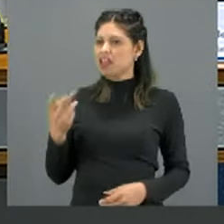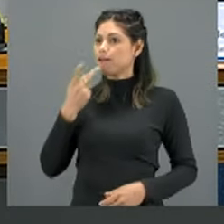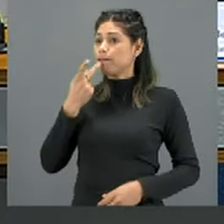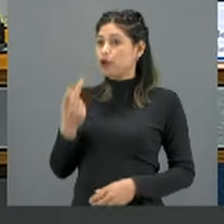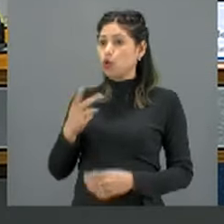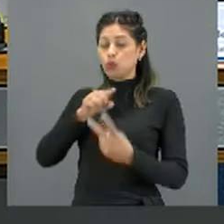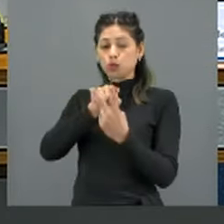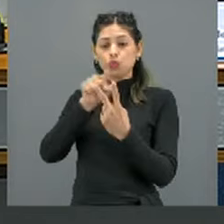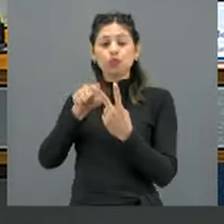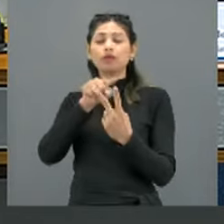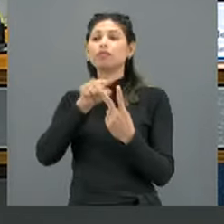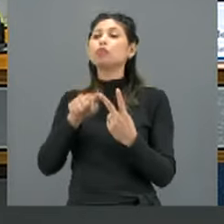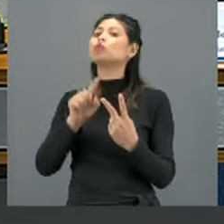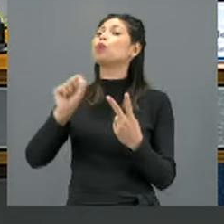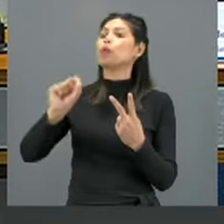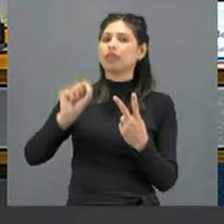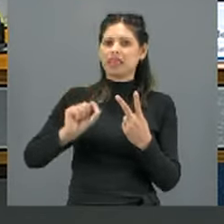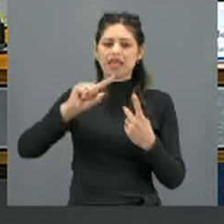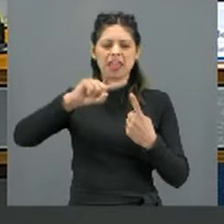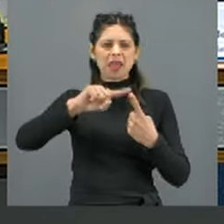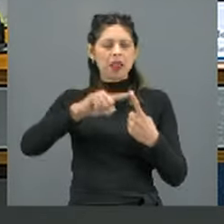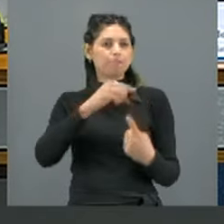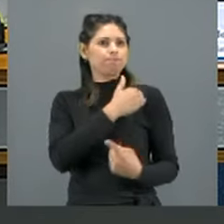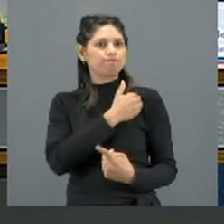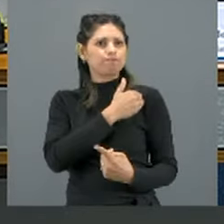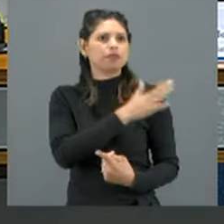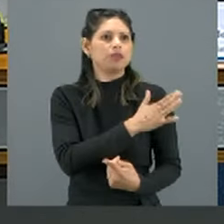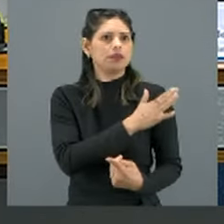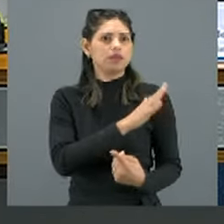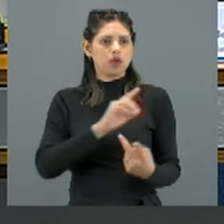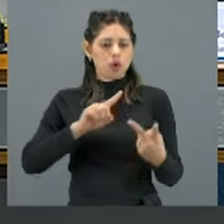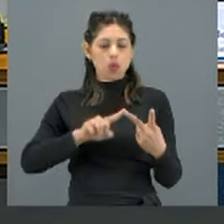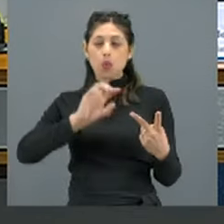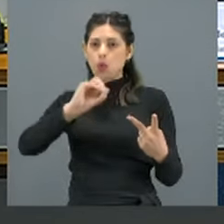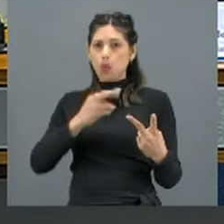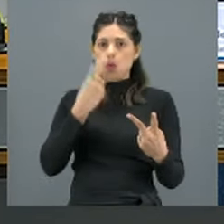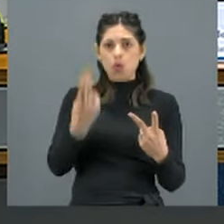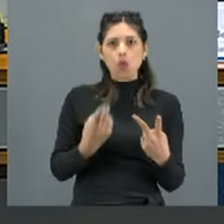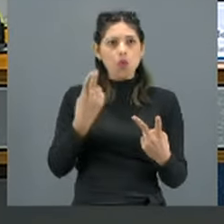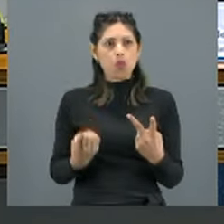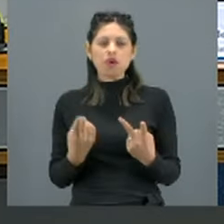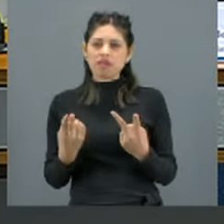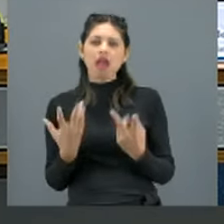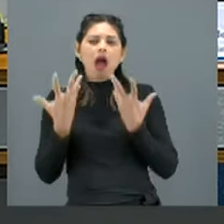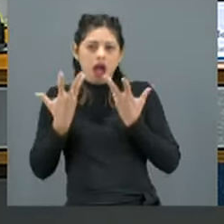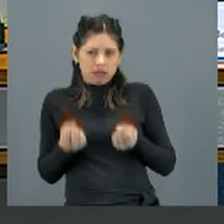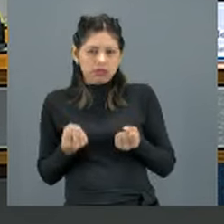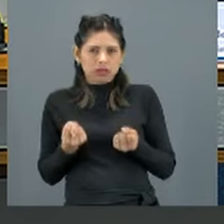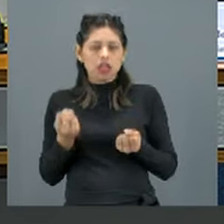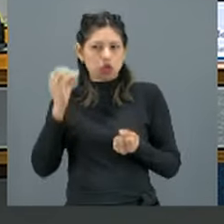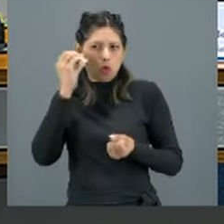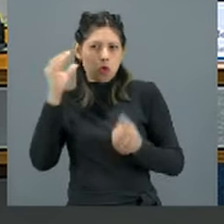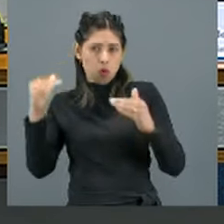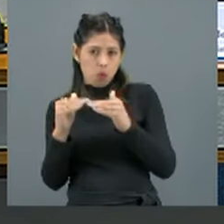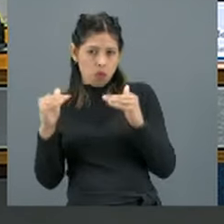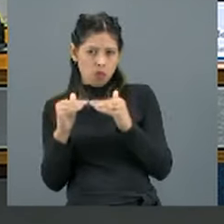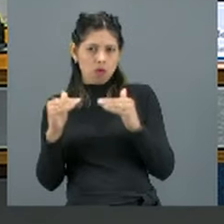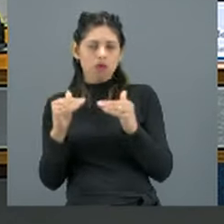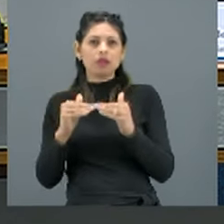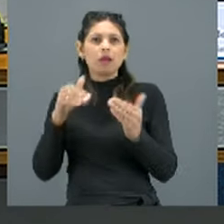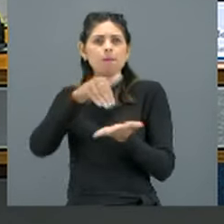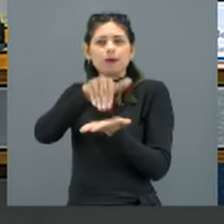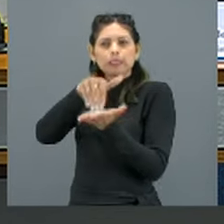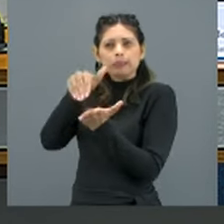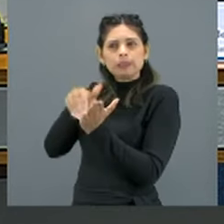né? Indiferente ou cúmplice. Indiferente quando não tem muito conhecimento. E a partir de agora, do que a gente mostra nesse CPI,